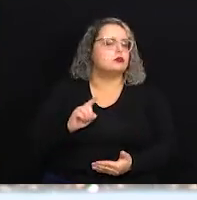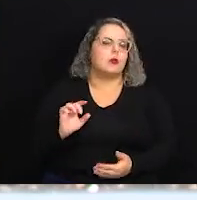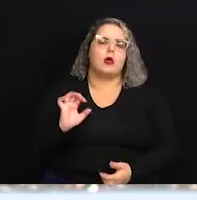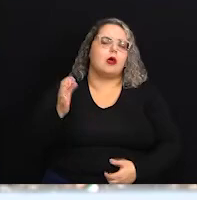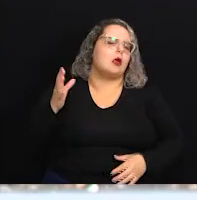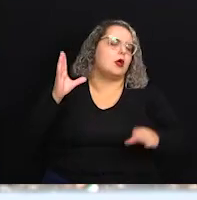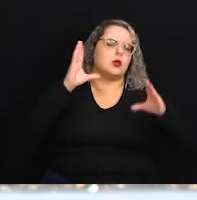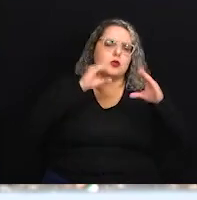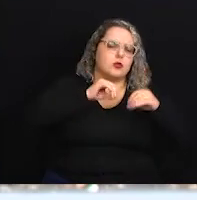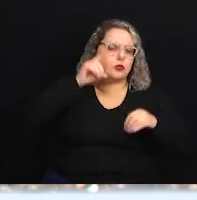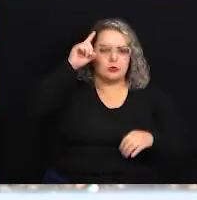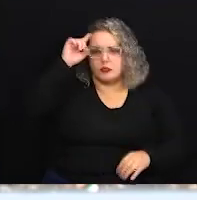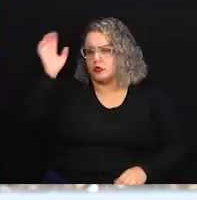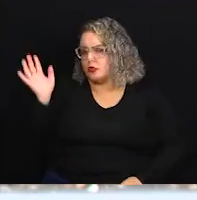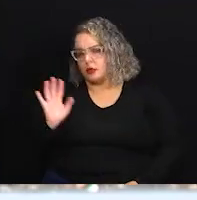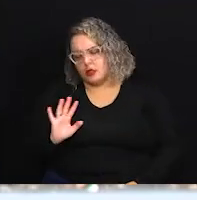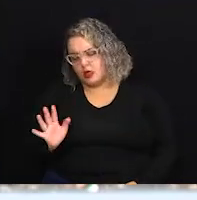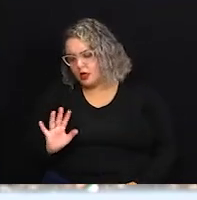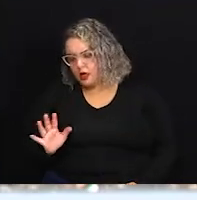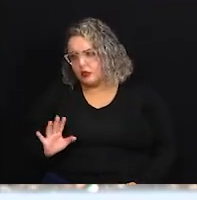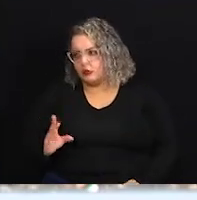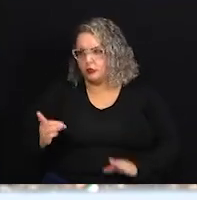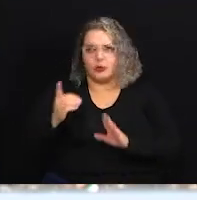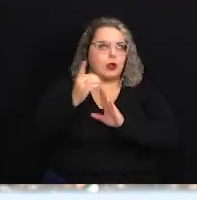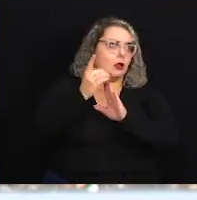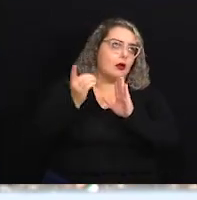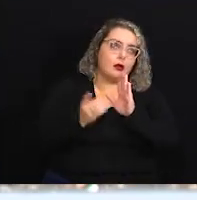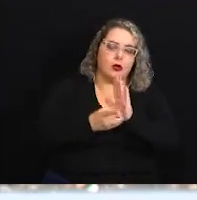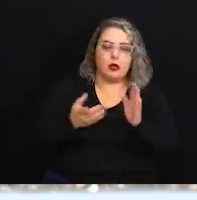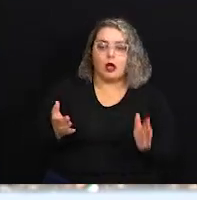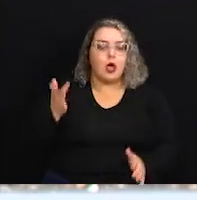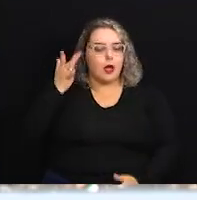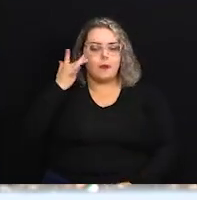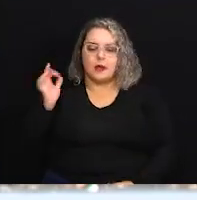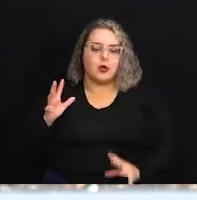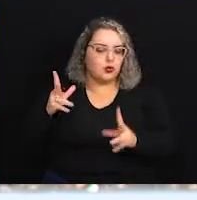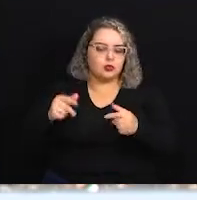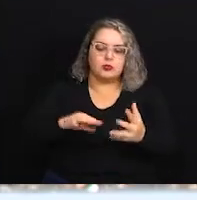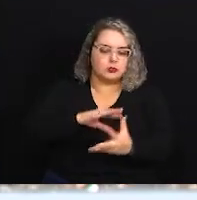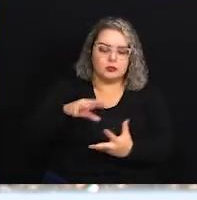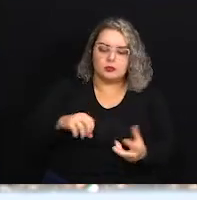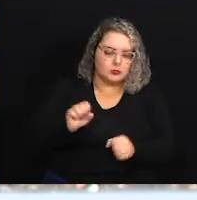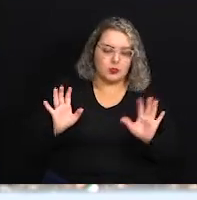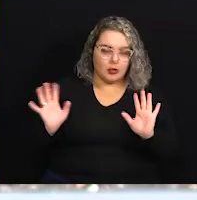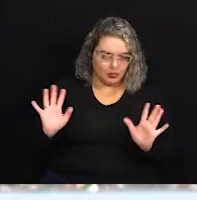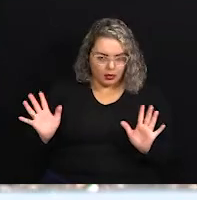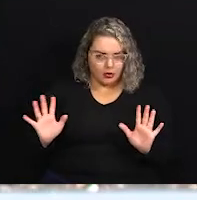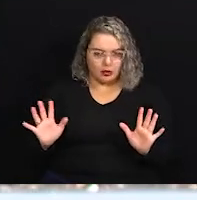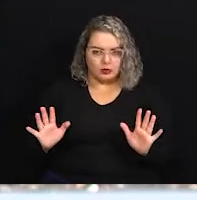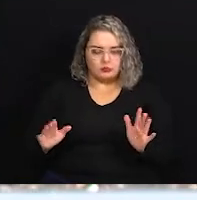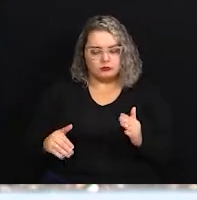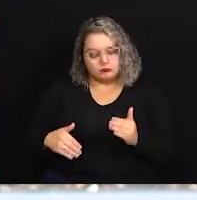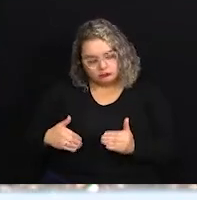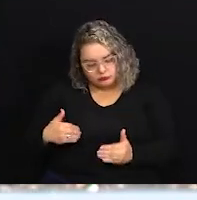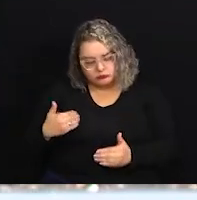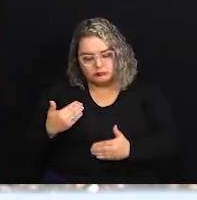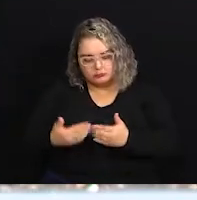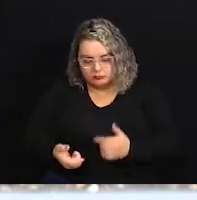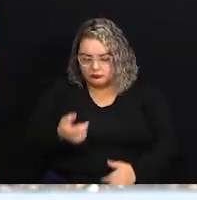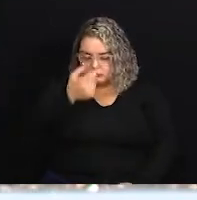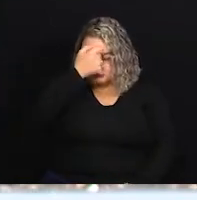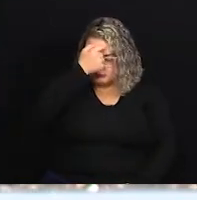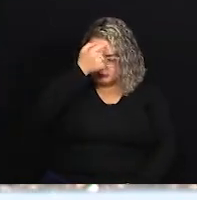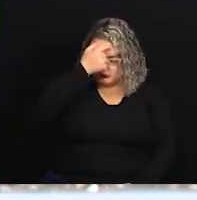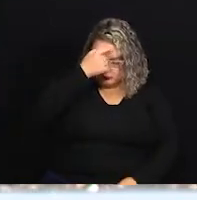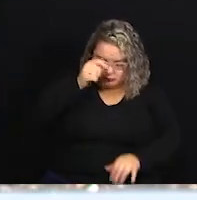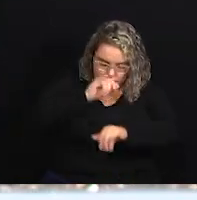alguma coisa que acontece de um dia para o outro, não é uma questão de, não é um decreto que a partir de amanhã vamos ser todos sustentáveis. Não, as pessoas realmente têm que